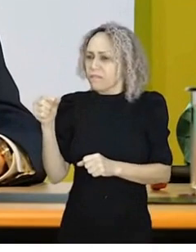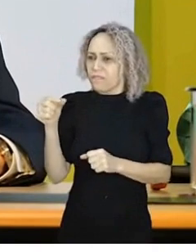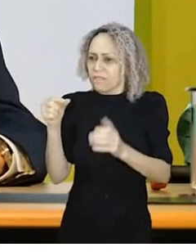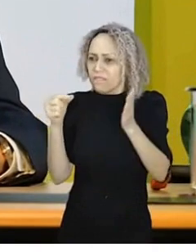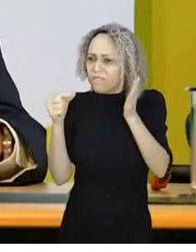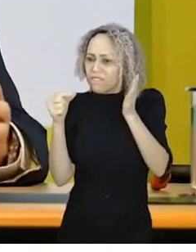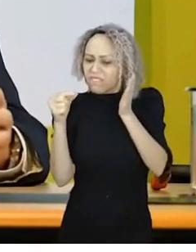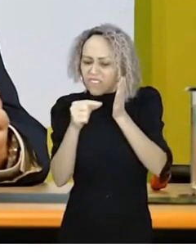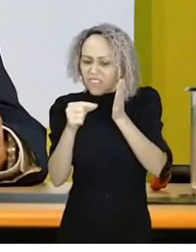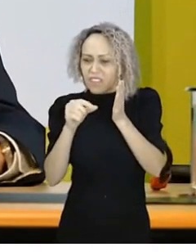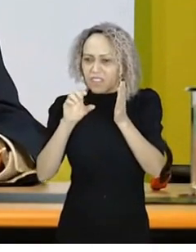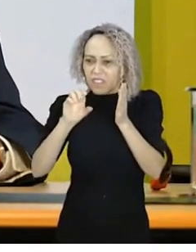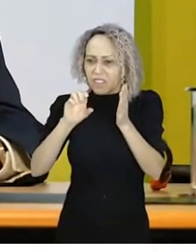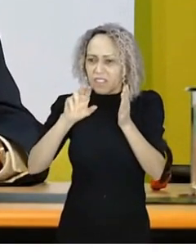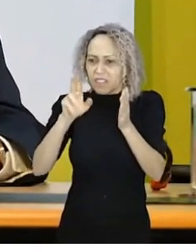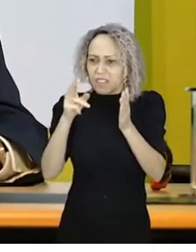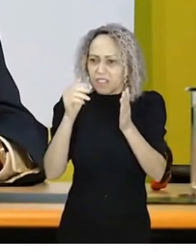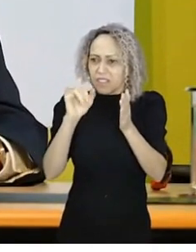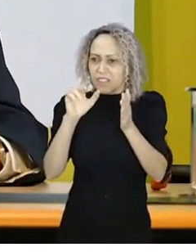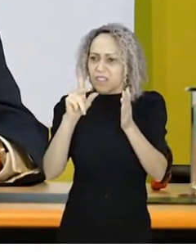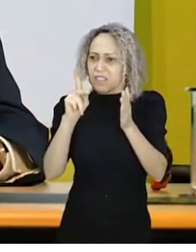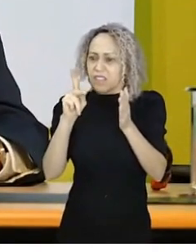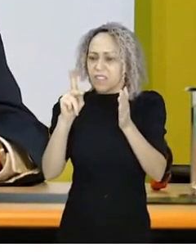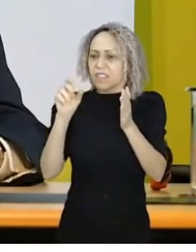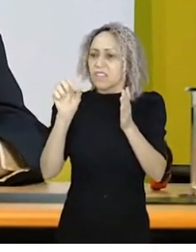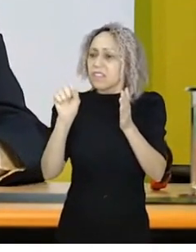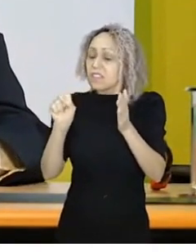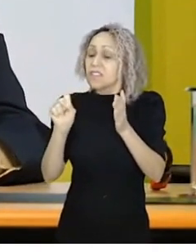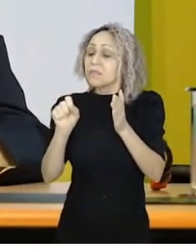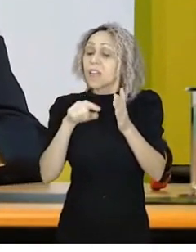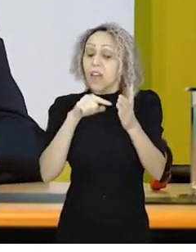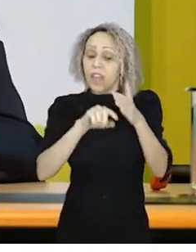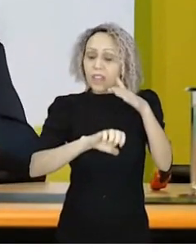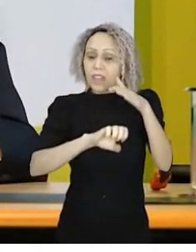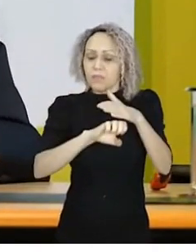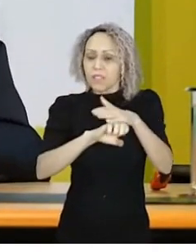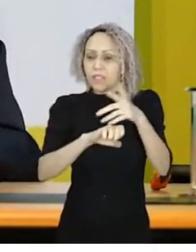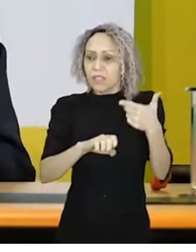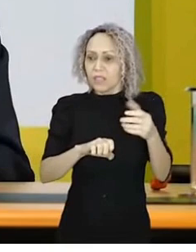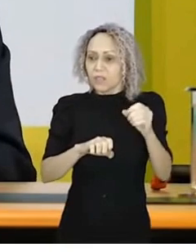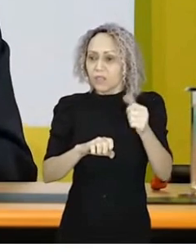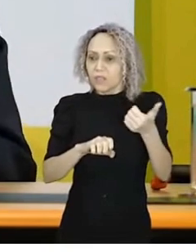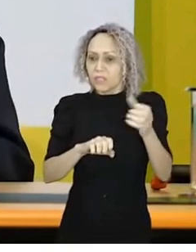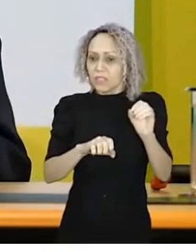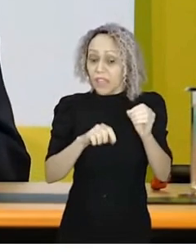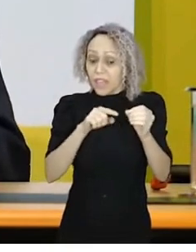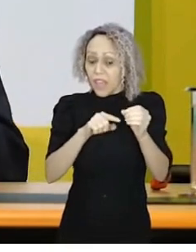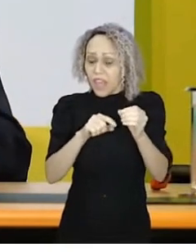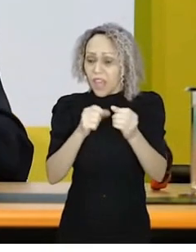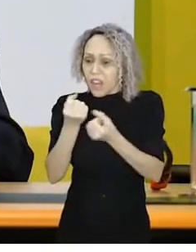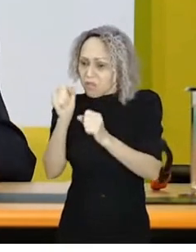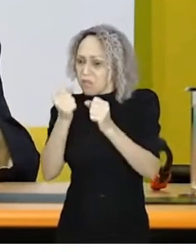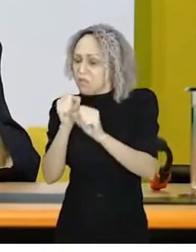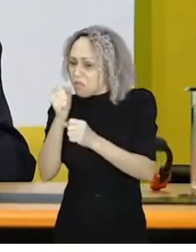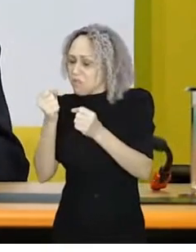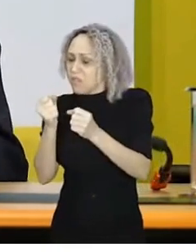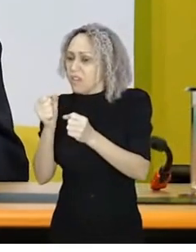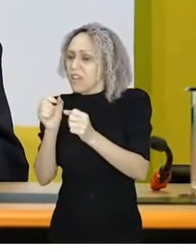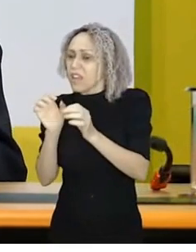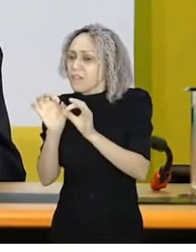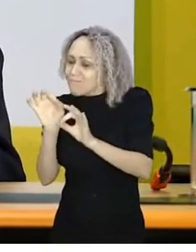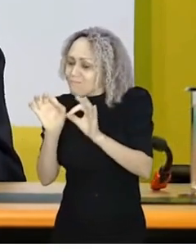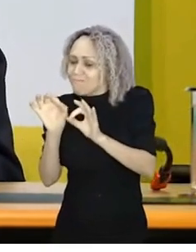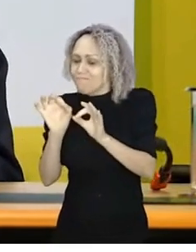essa empresa foi implantada em 2010. Gradualmente ela se capacitou, porque isso numa